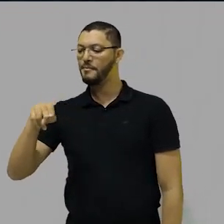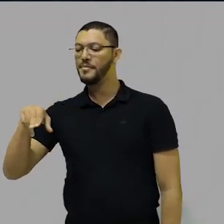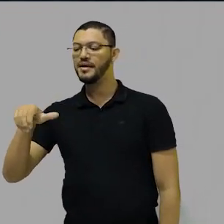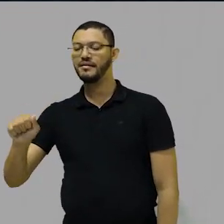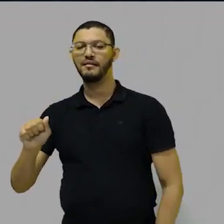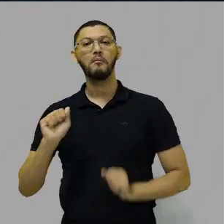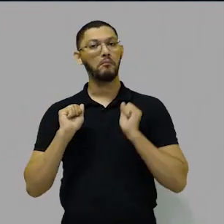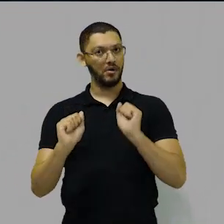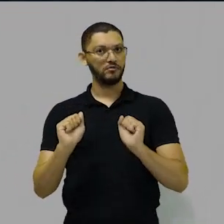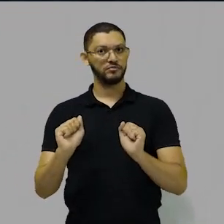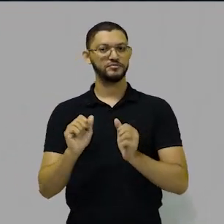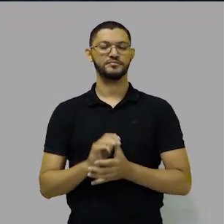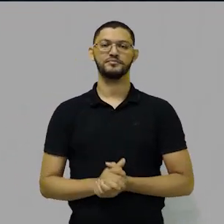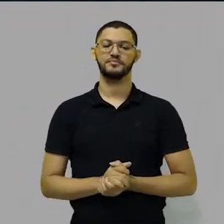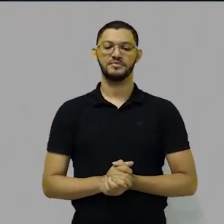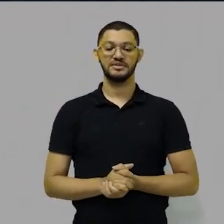ok?